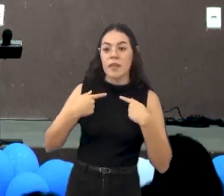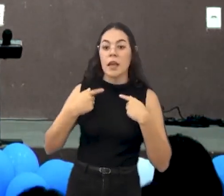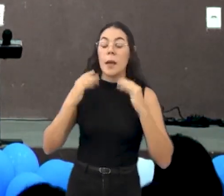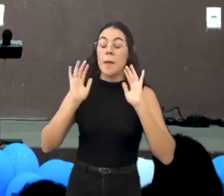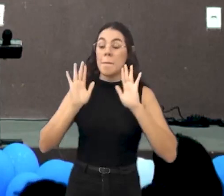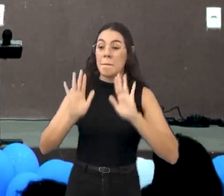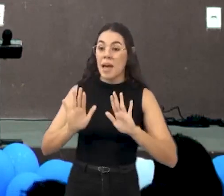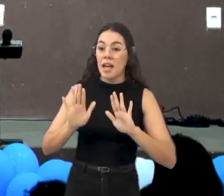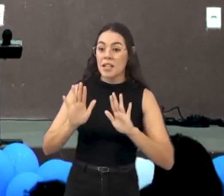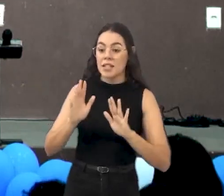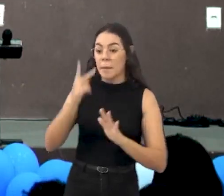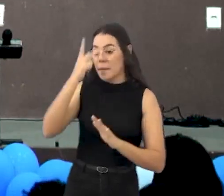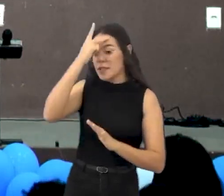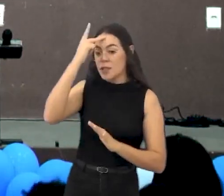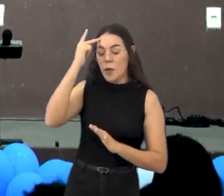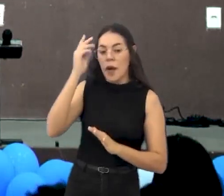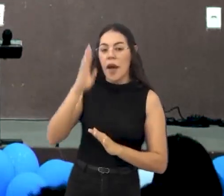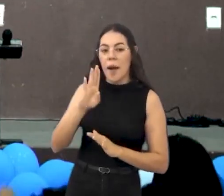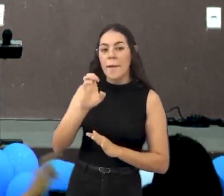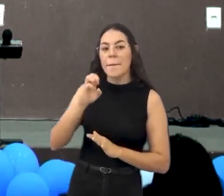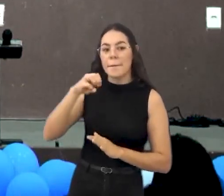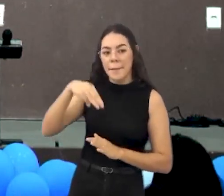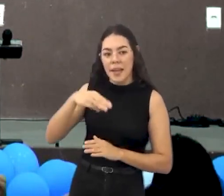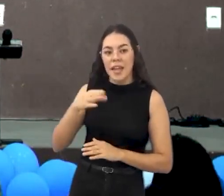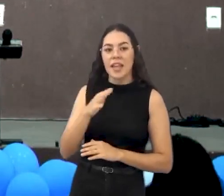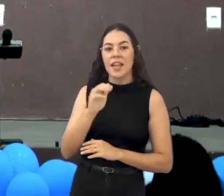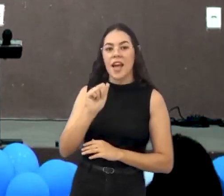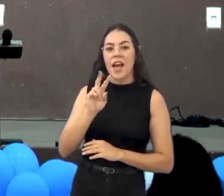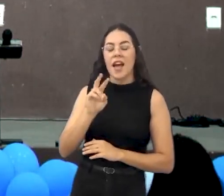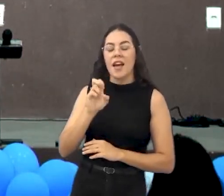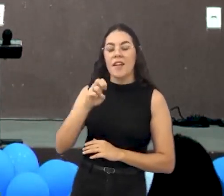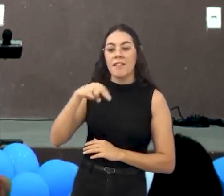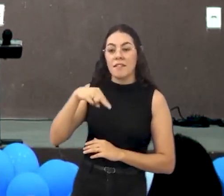Quando alguém é bem-aventurado, significa alguém que